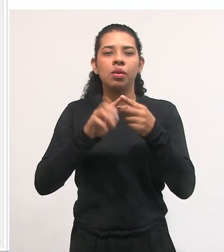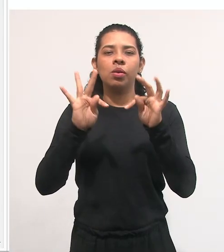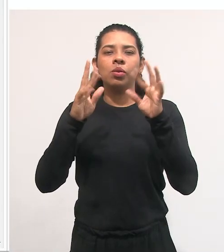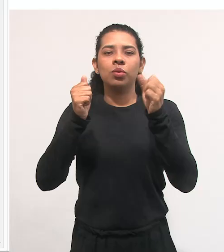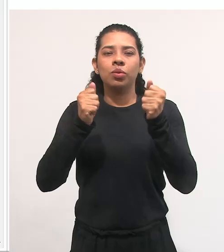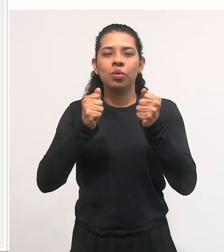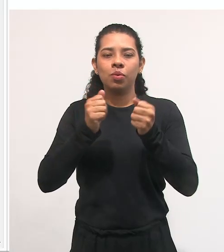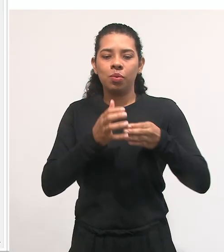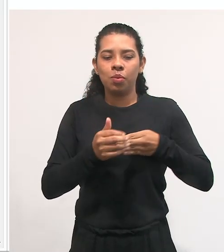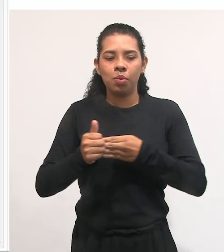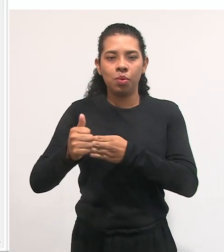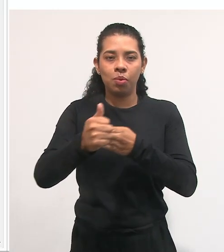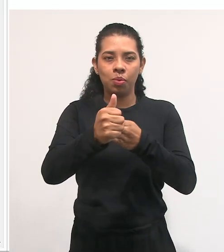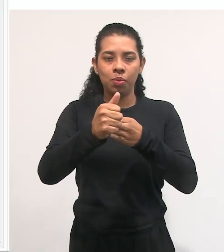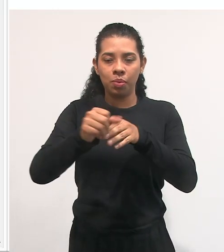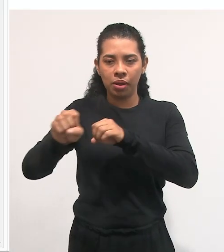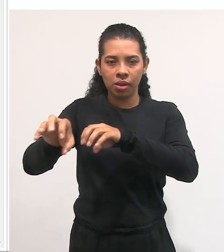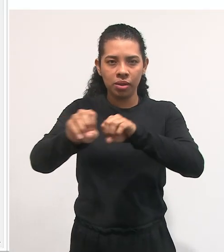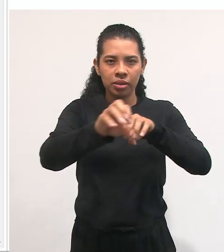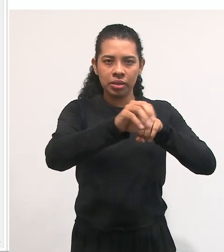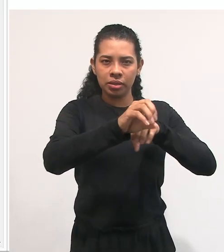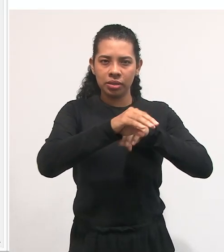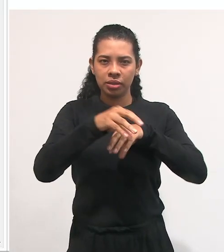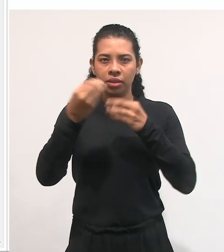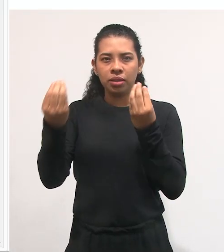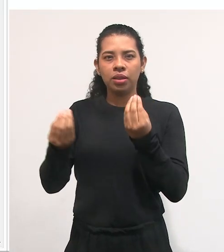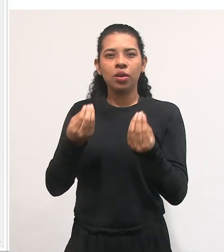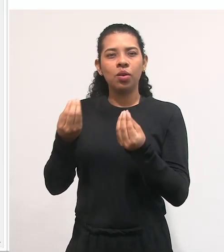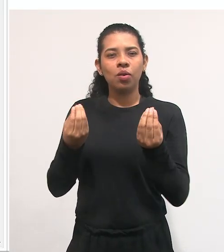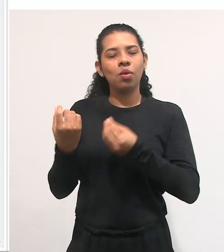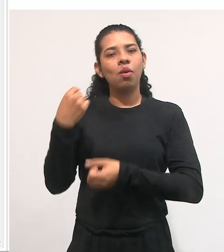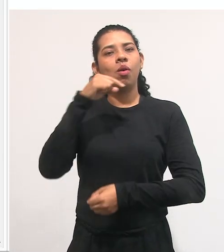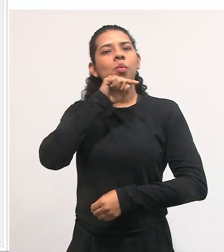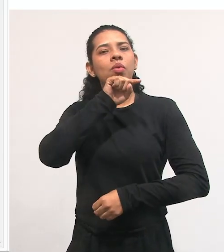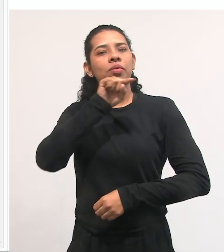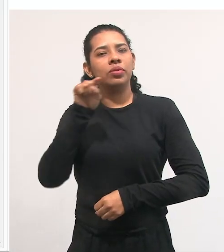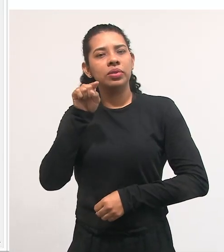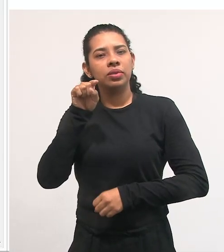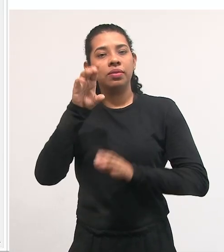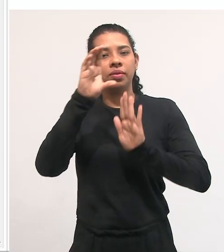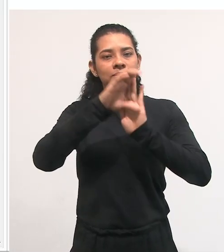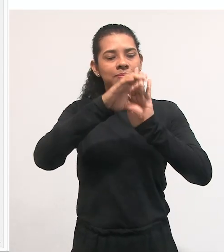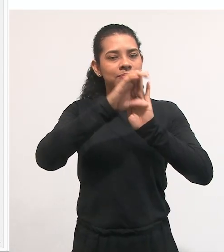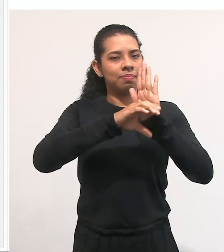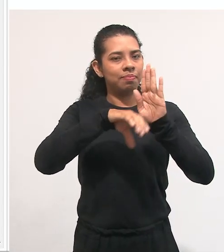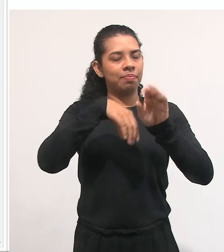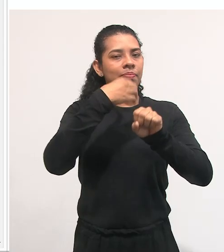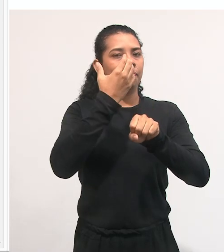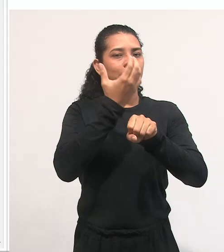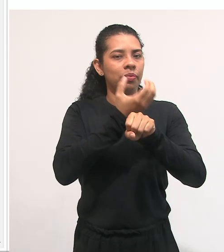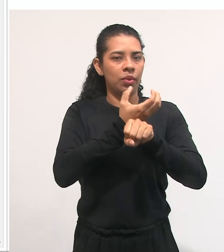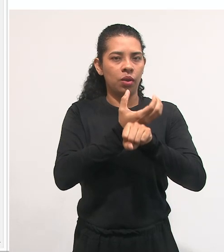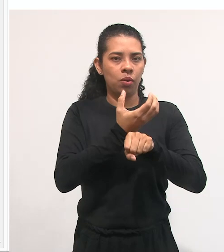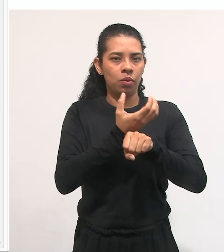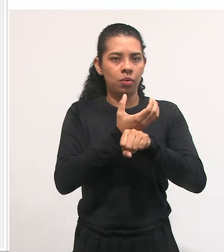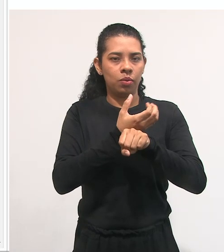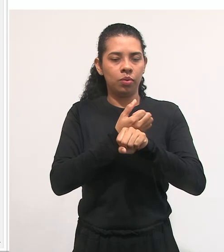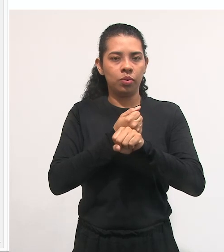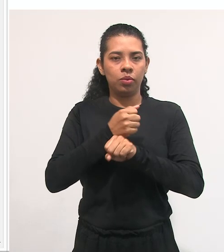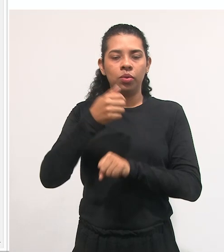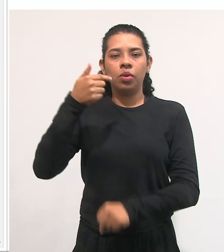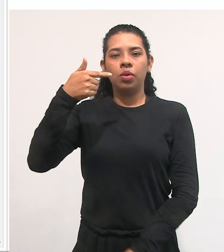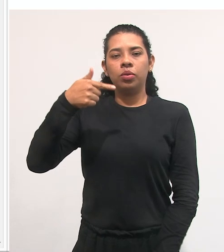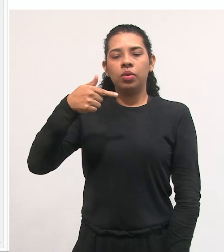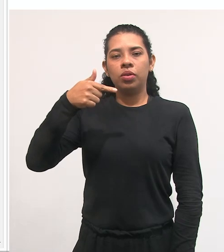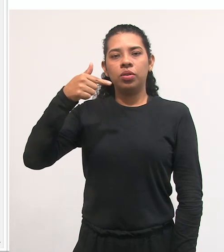vão orientar a forma como você vai conduzir o currículo. Ou seja, o que está previsto aqui no currículo, no artigo